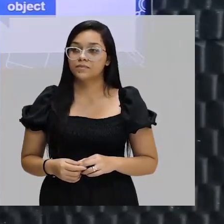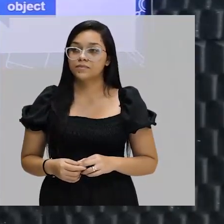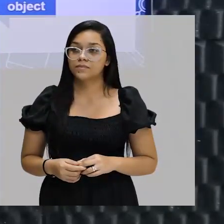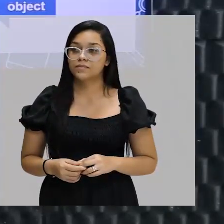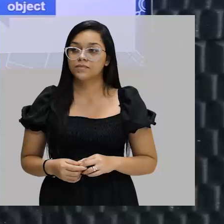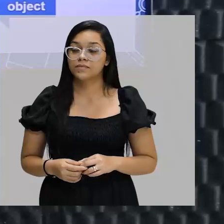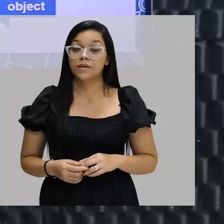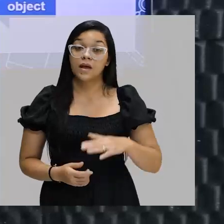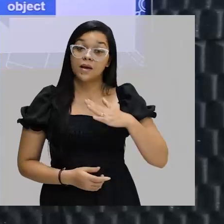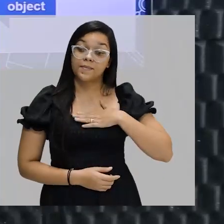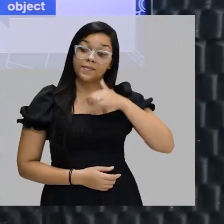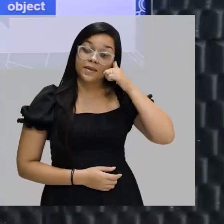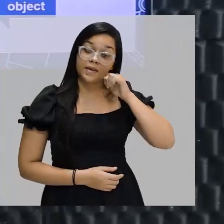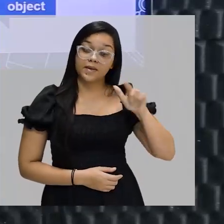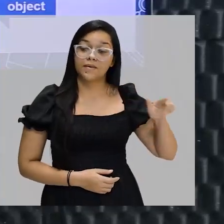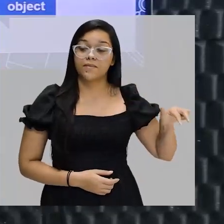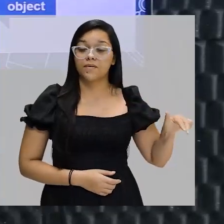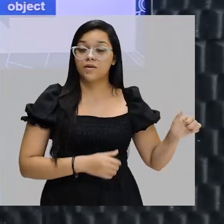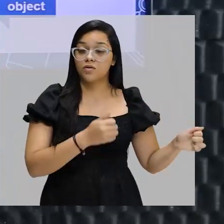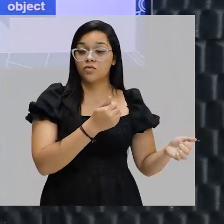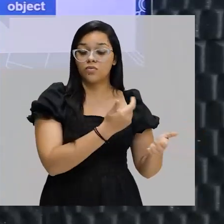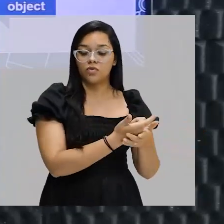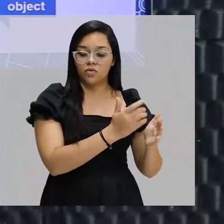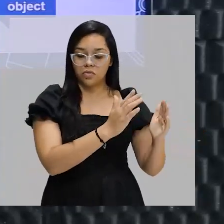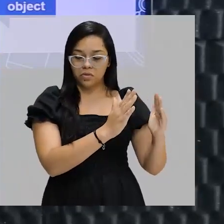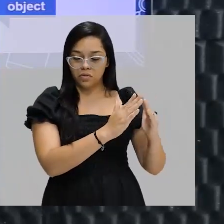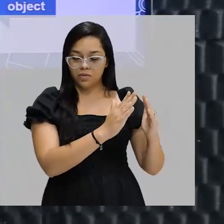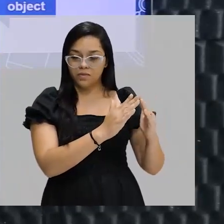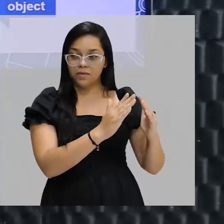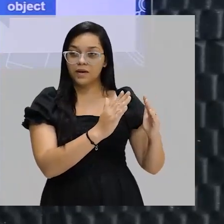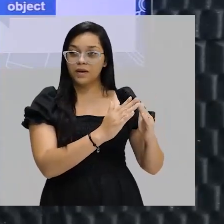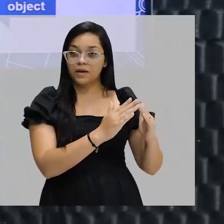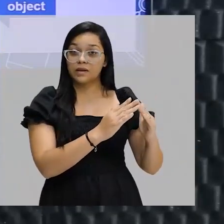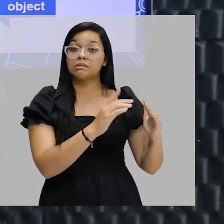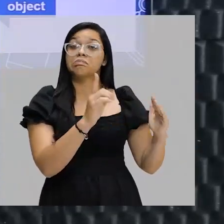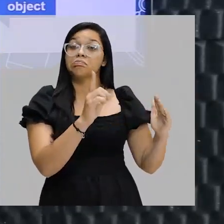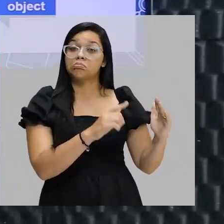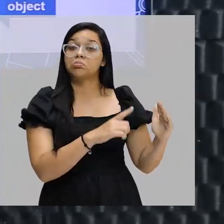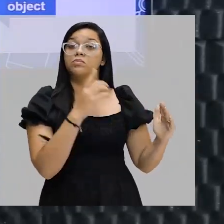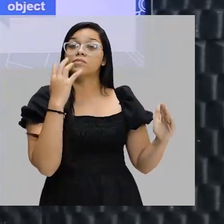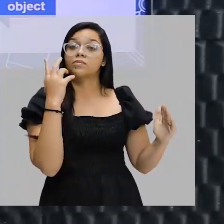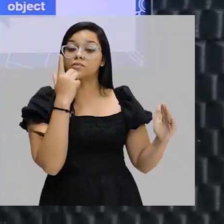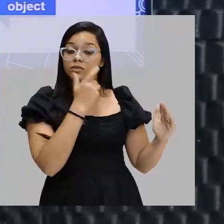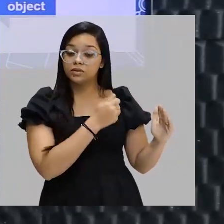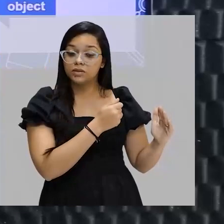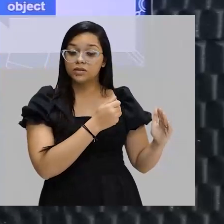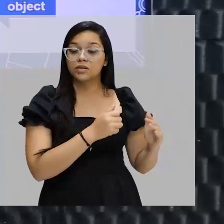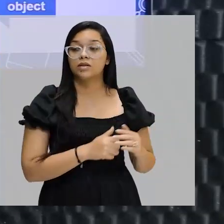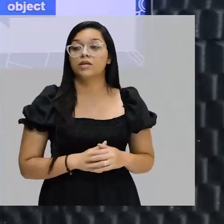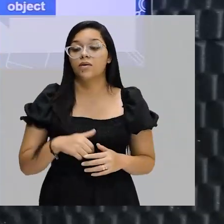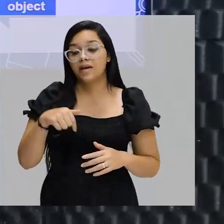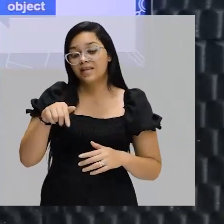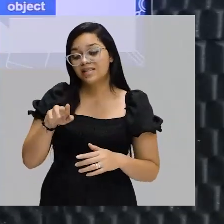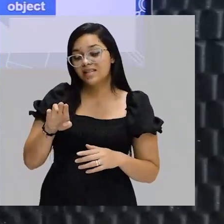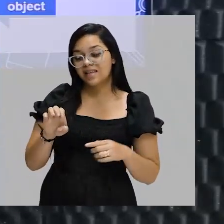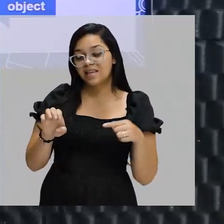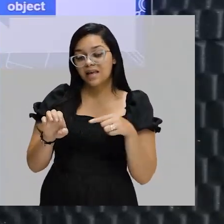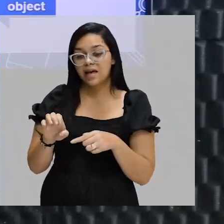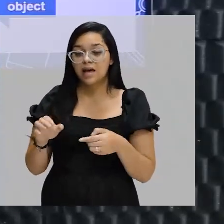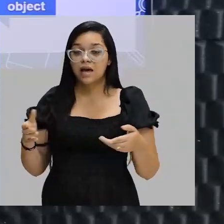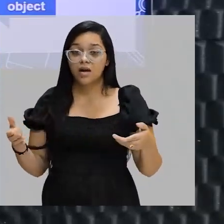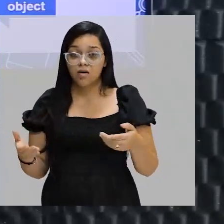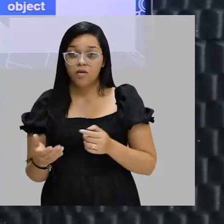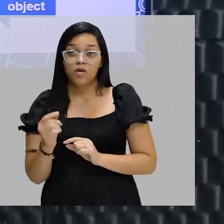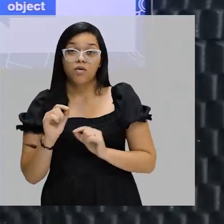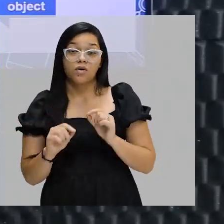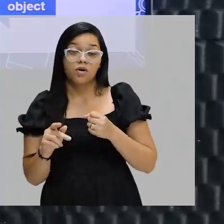beautiful. Minha irmã comprou uma casa que é bonita. Então, esse que agora, que também